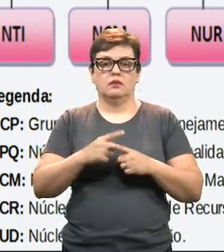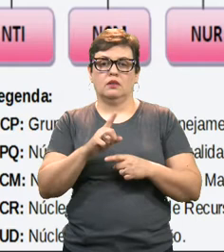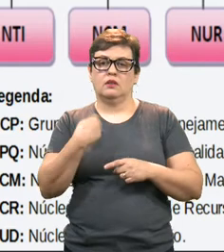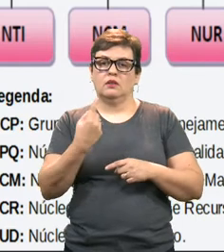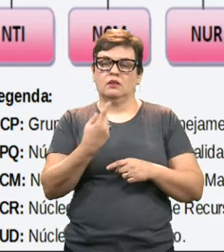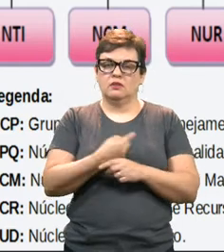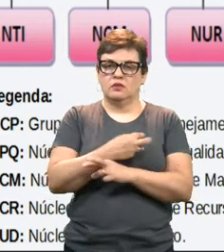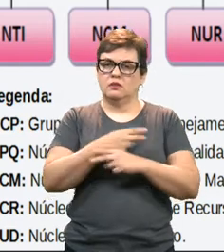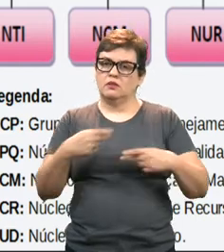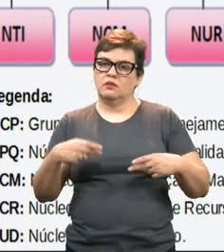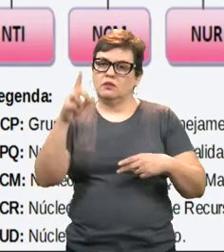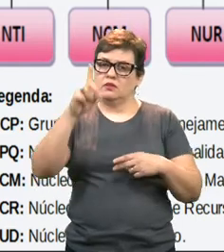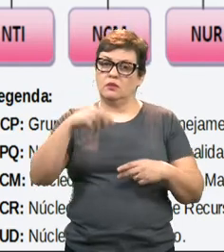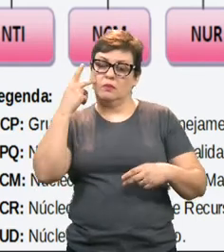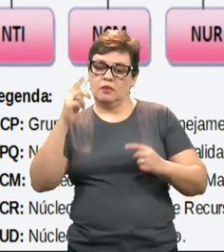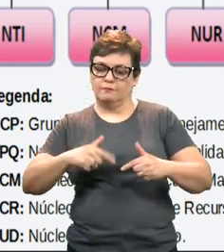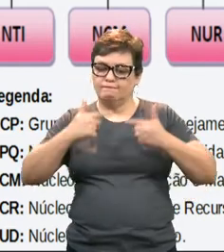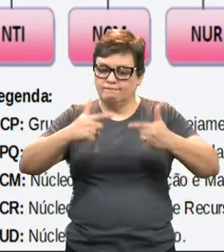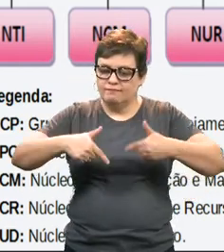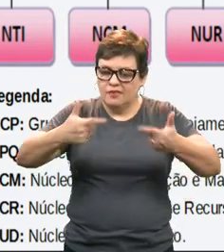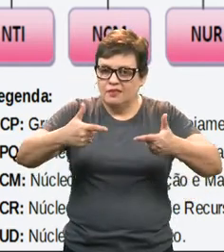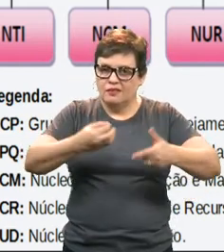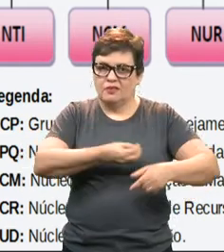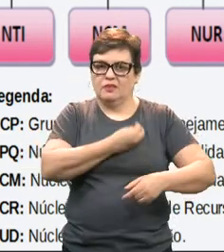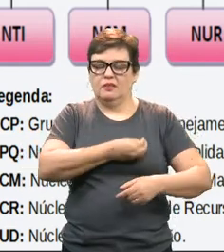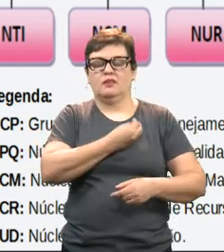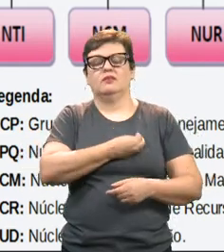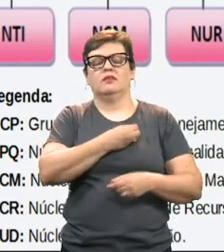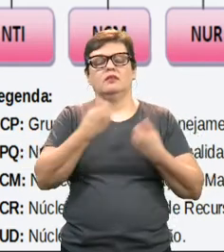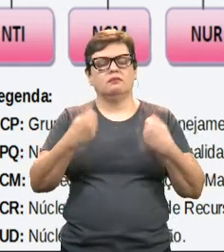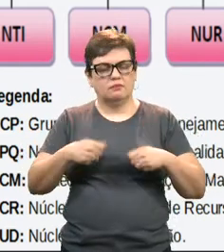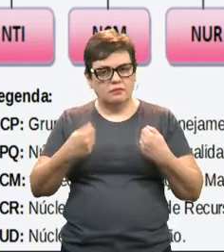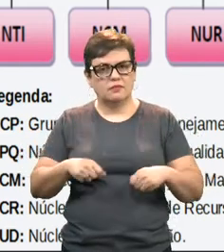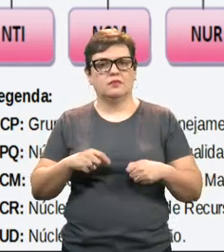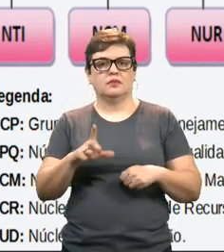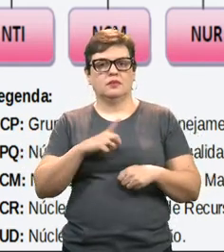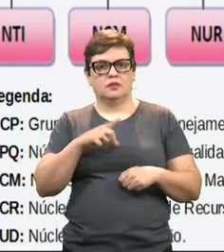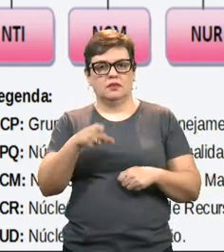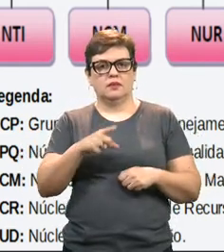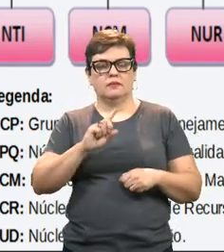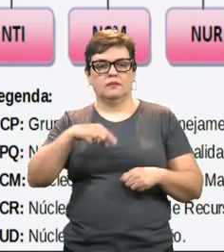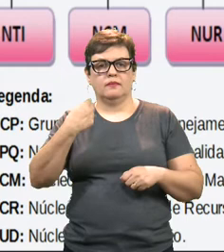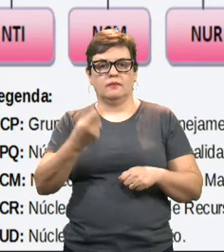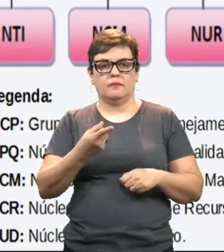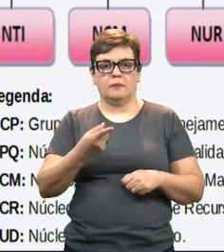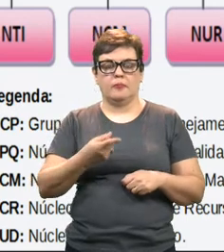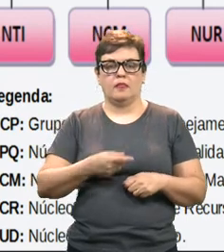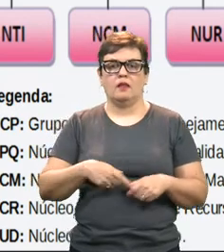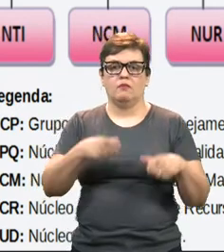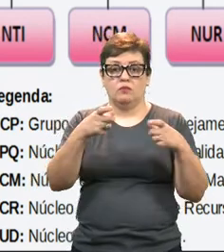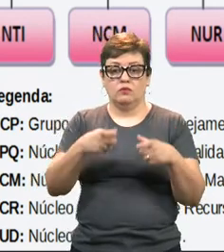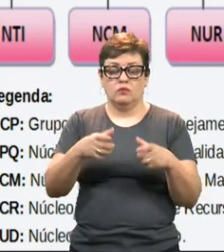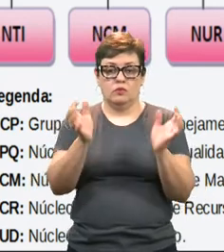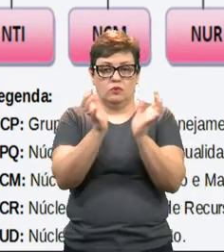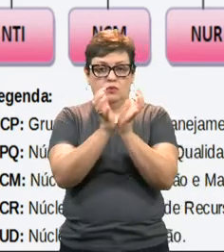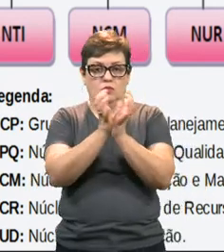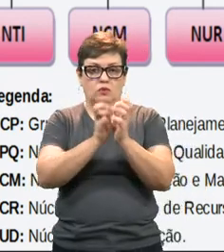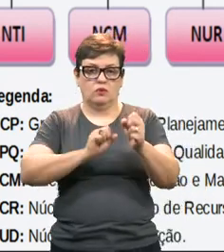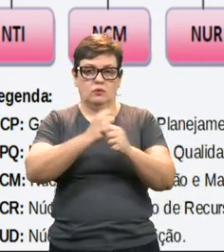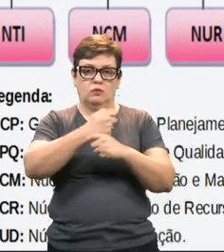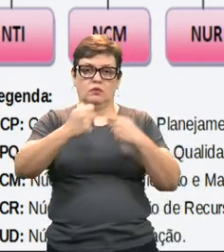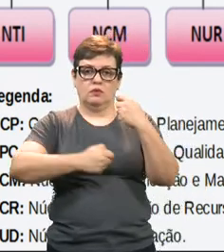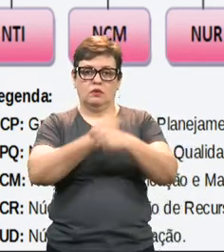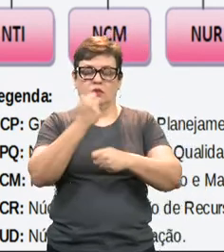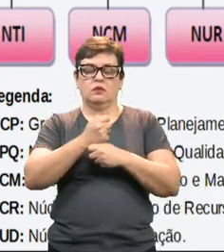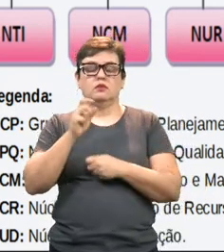é em defesa da vida, e isso tem que ser contemplado. Depois, nós temos um núcleo administrativo,